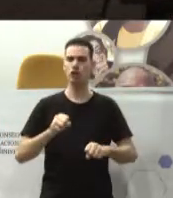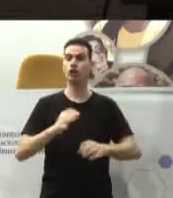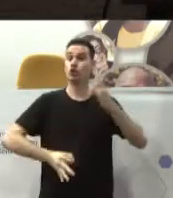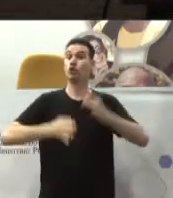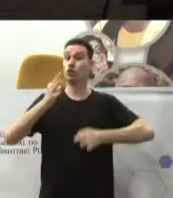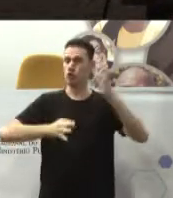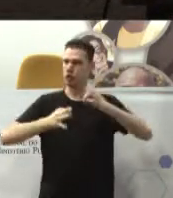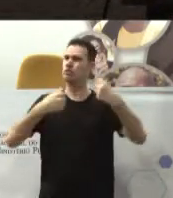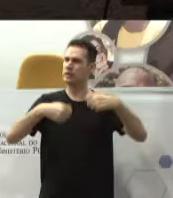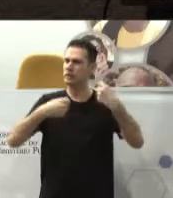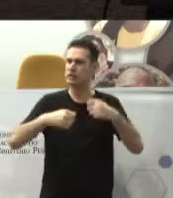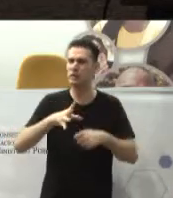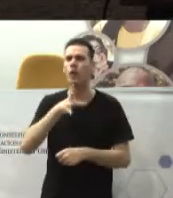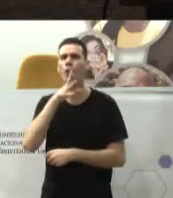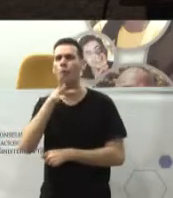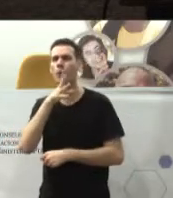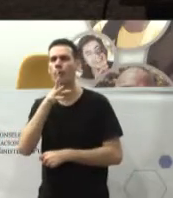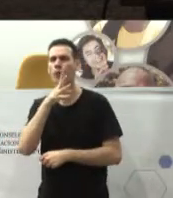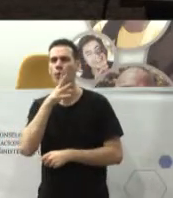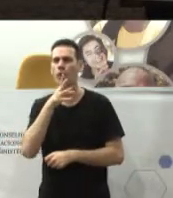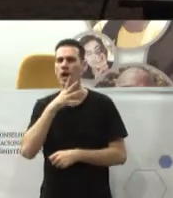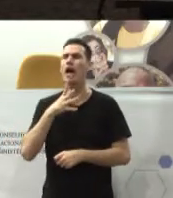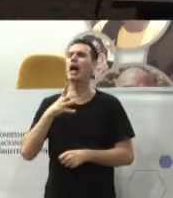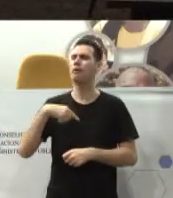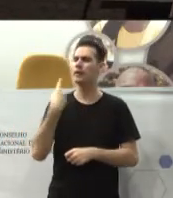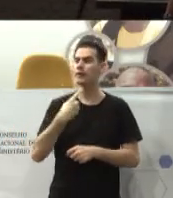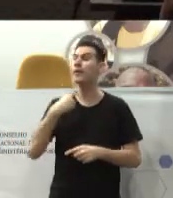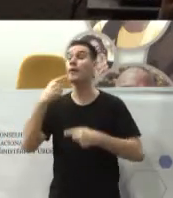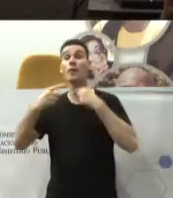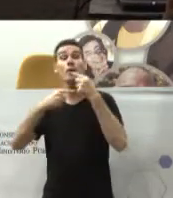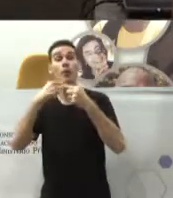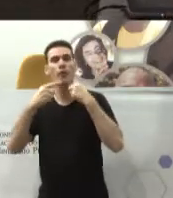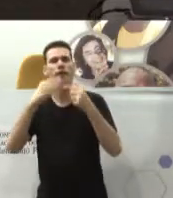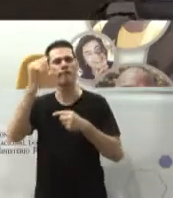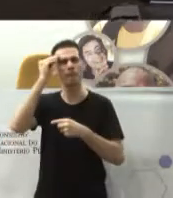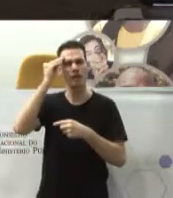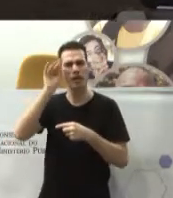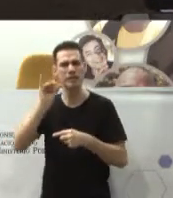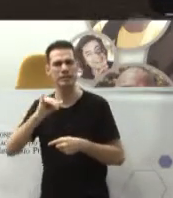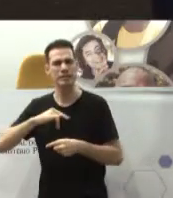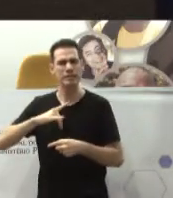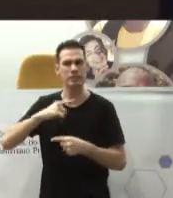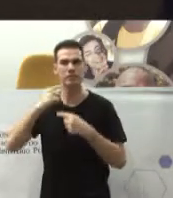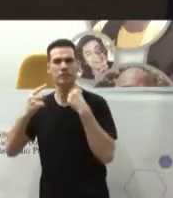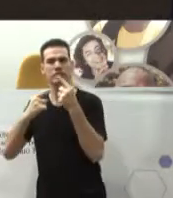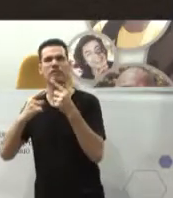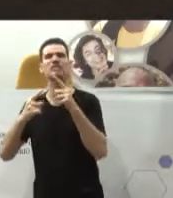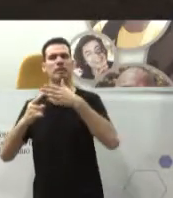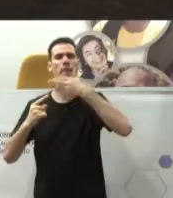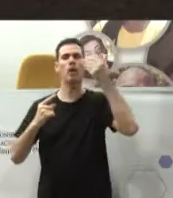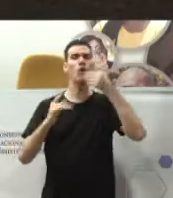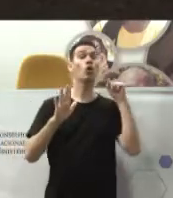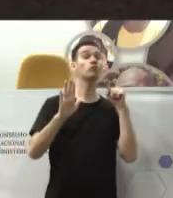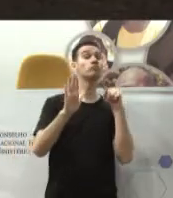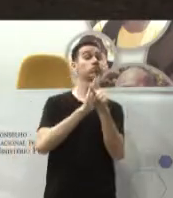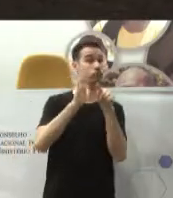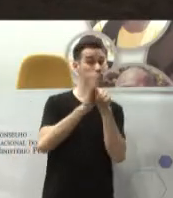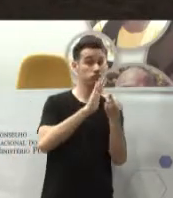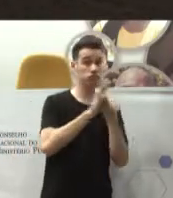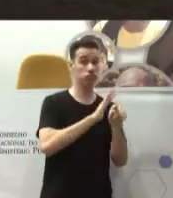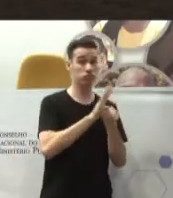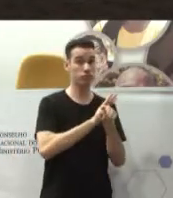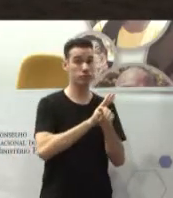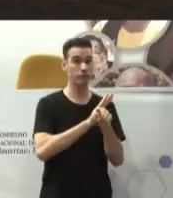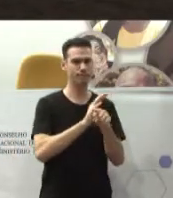de conhecimento para que tenhamos o benefício da dúvida, para que estou em dúvida e eu devo perguntar. A primeira vez